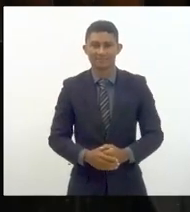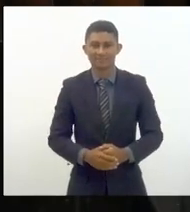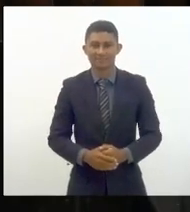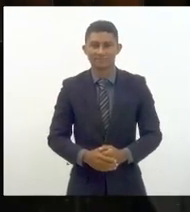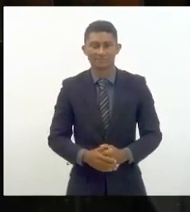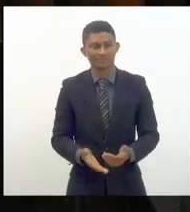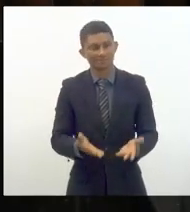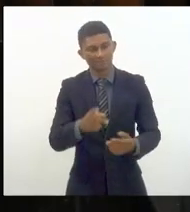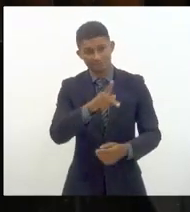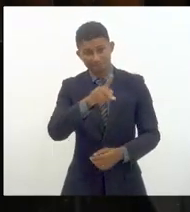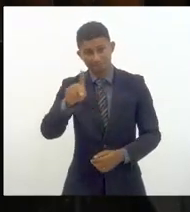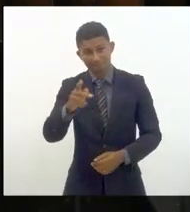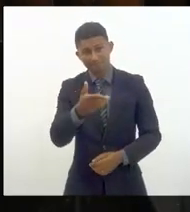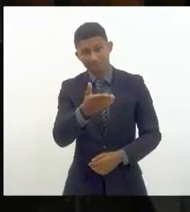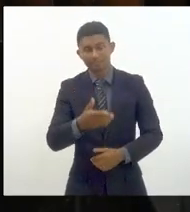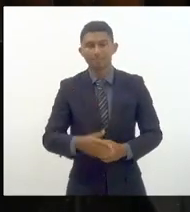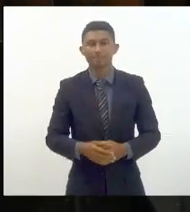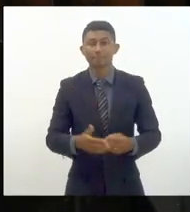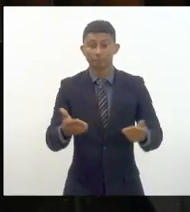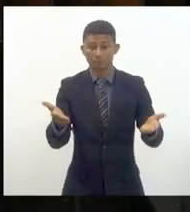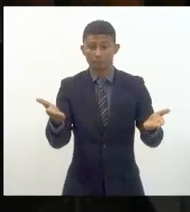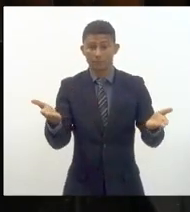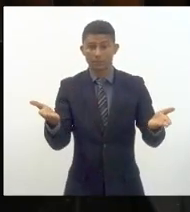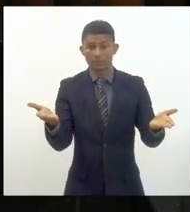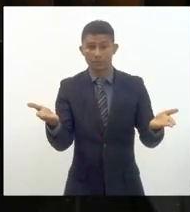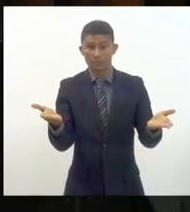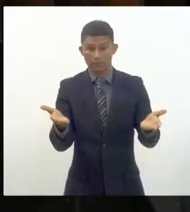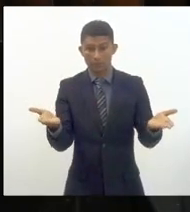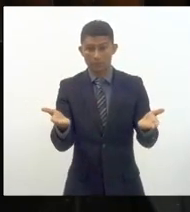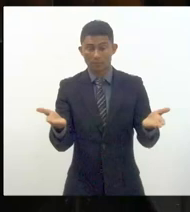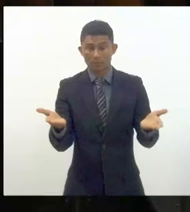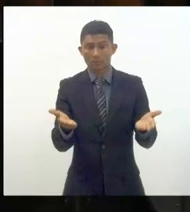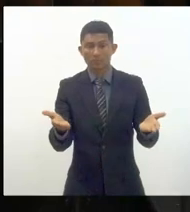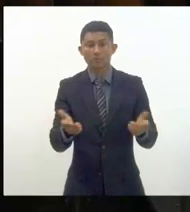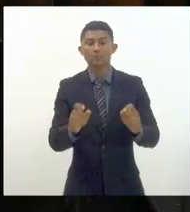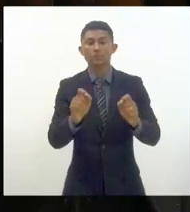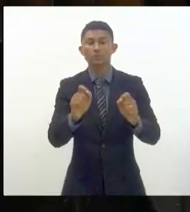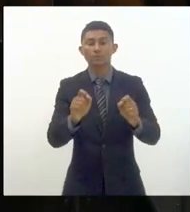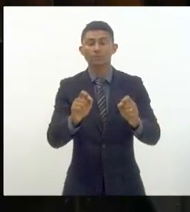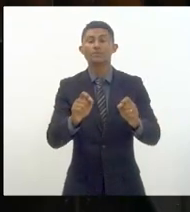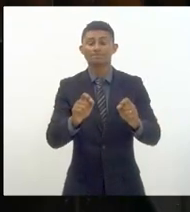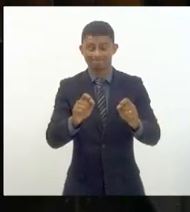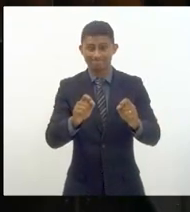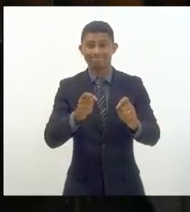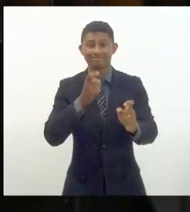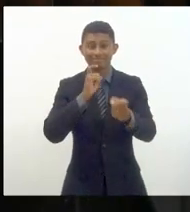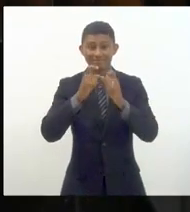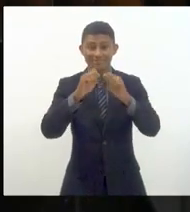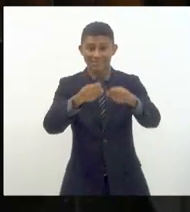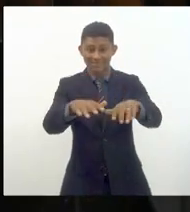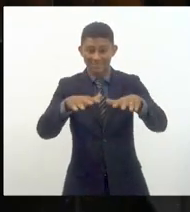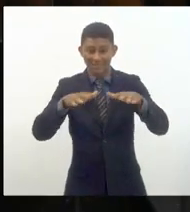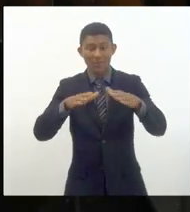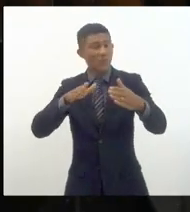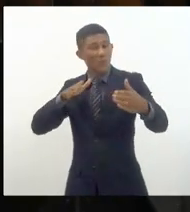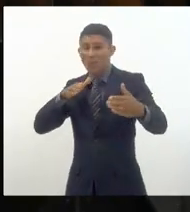chora Presidente Hoje é a última sessão Legislativa